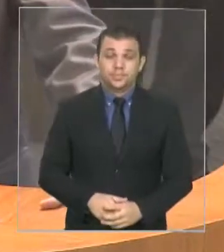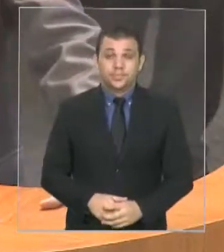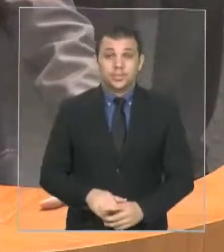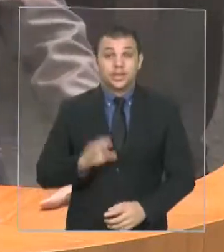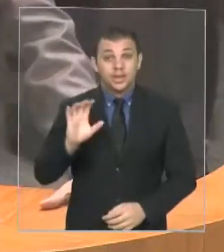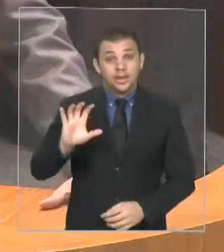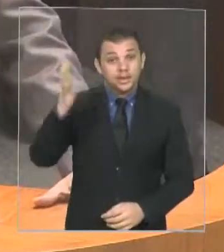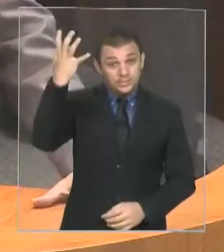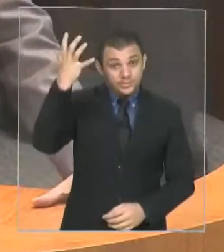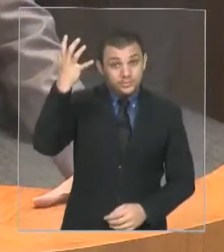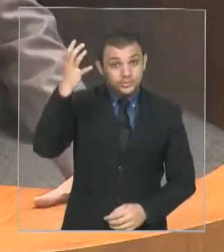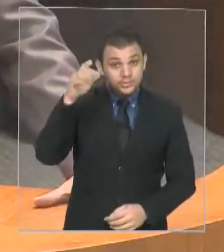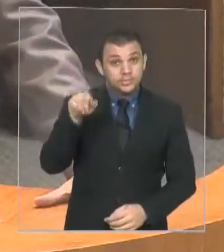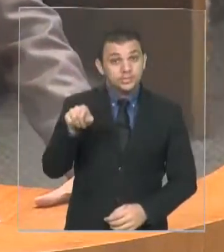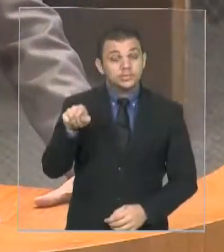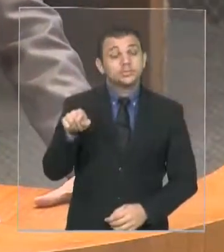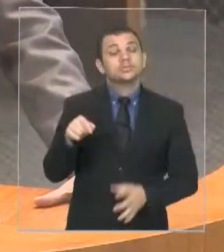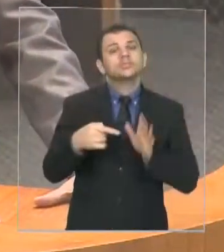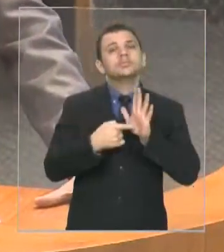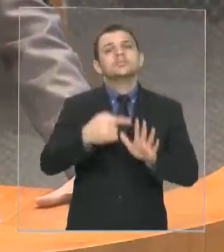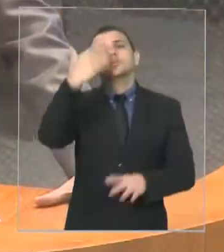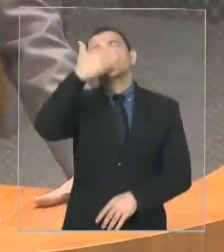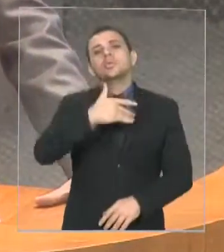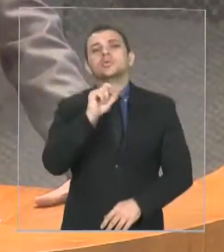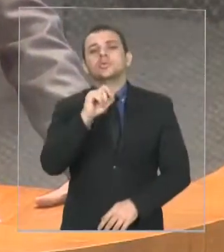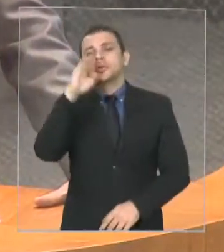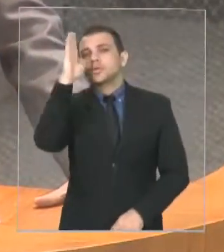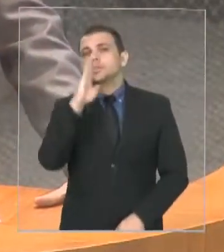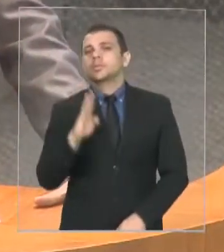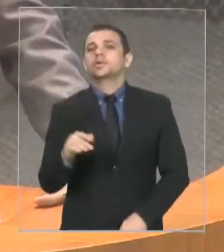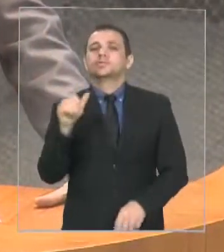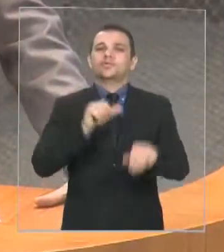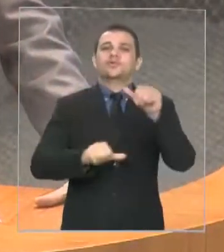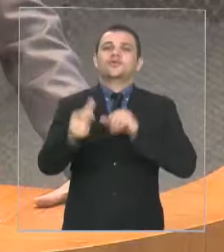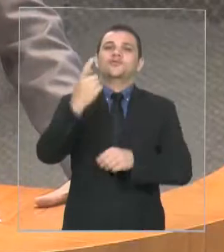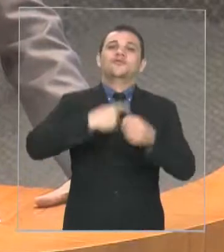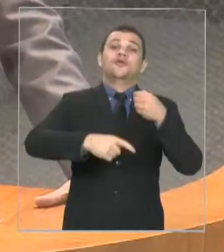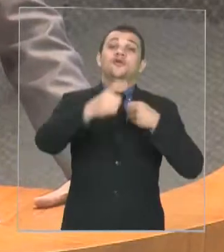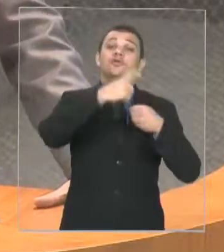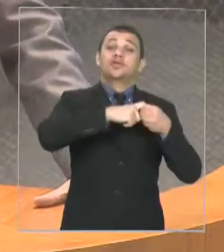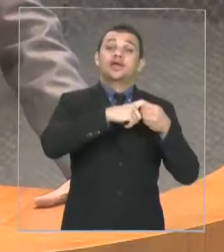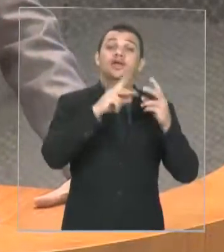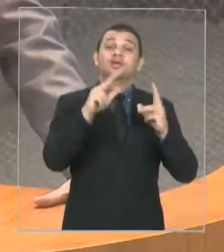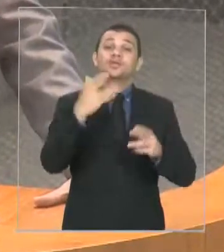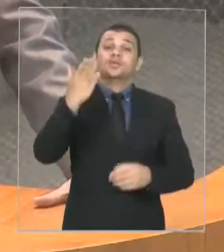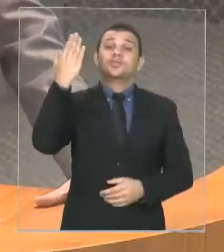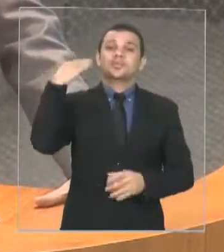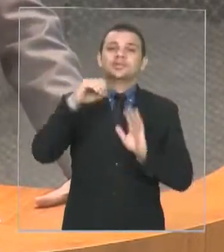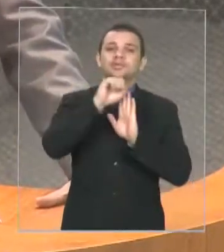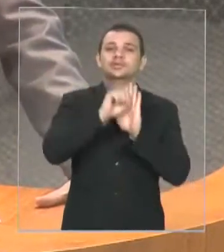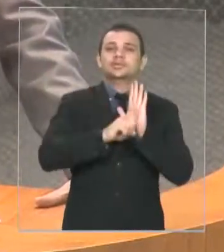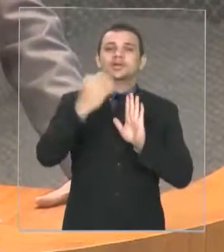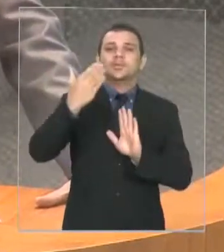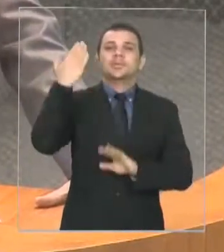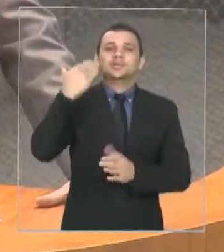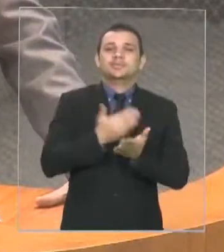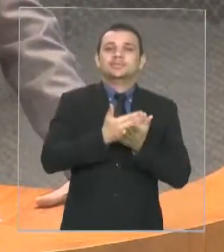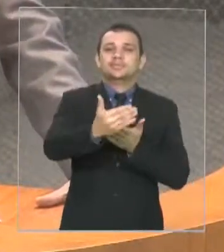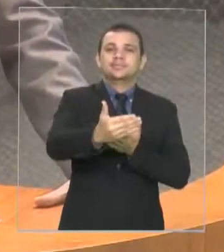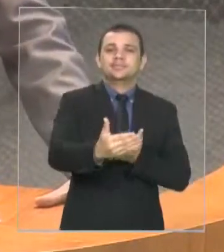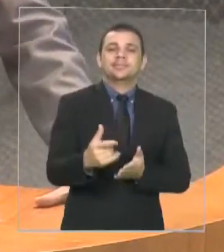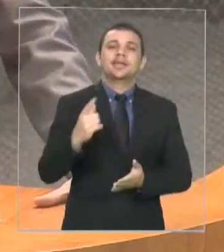remete o Brasil para os tempos do início do século passado. É um